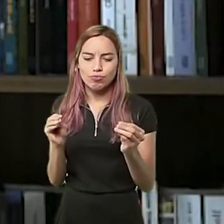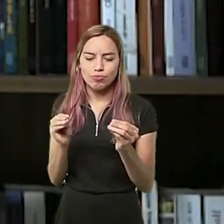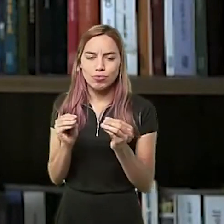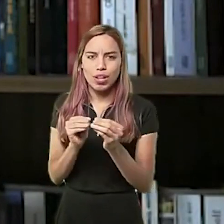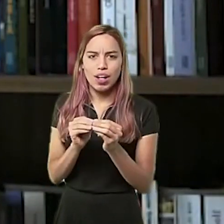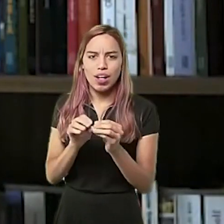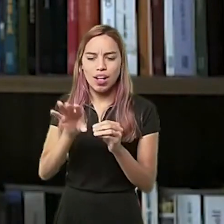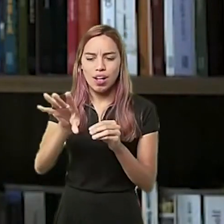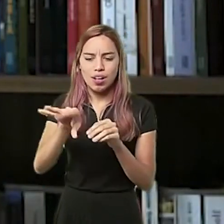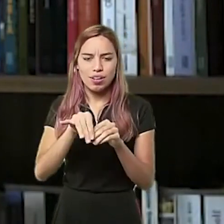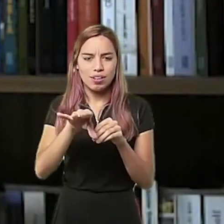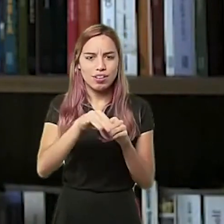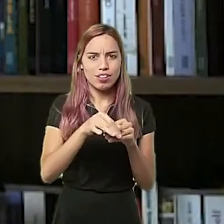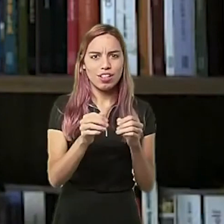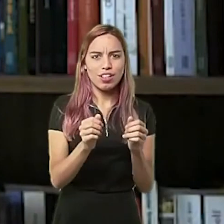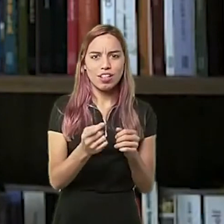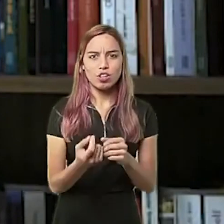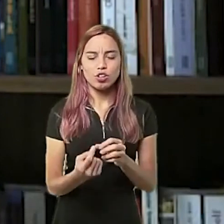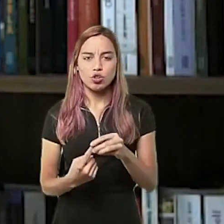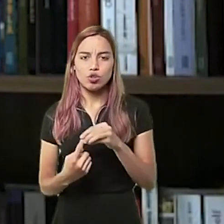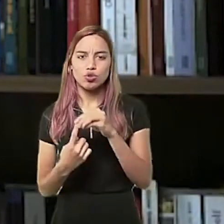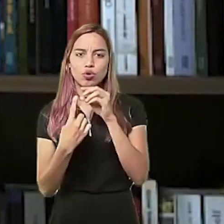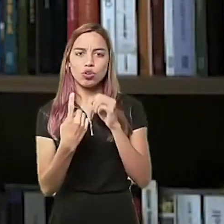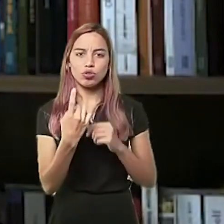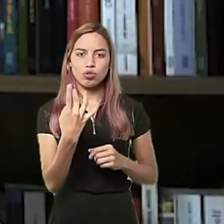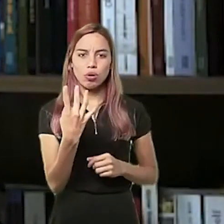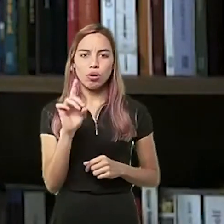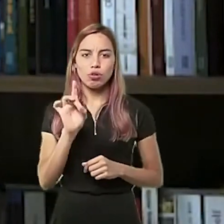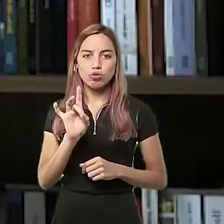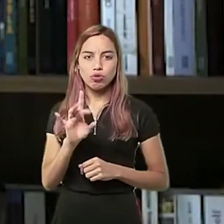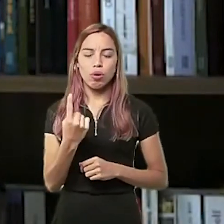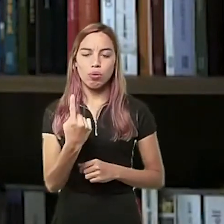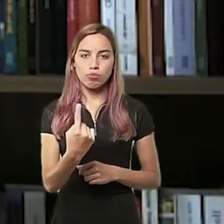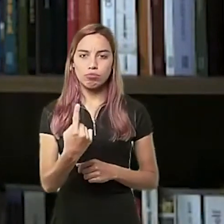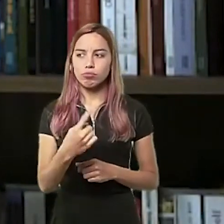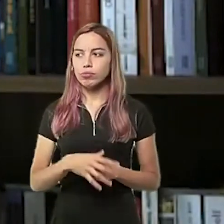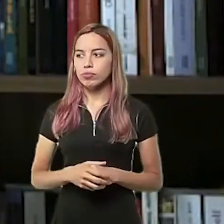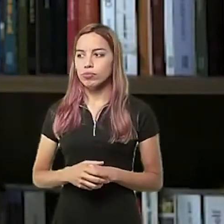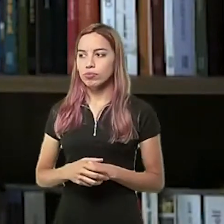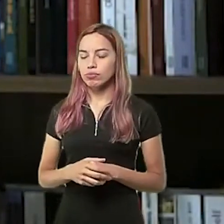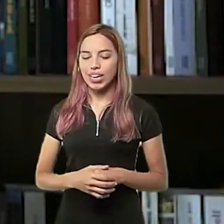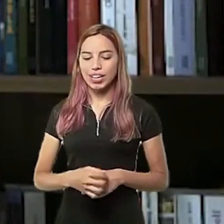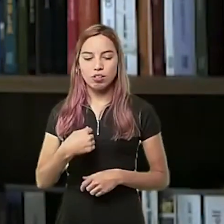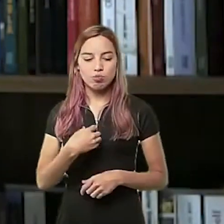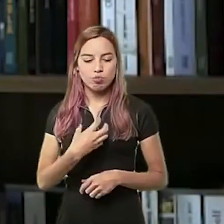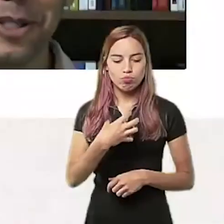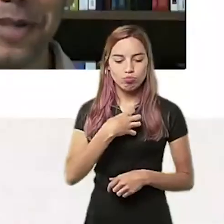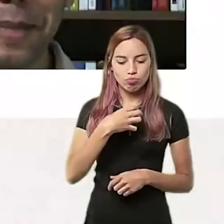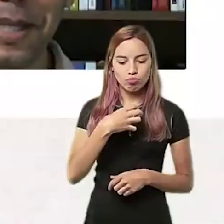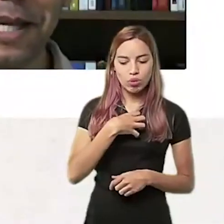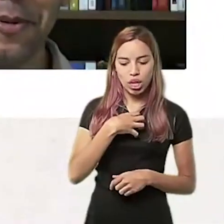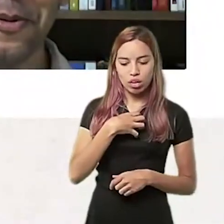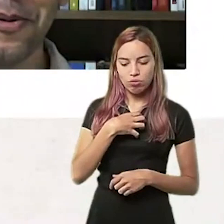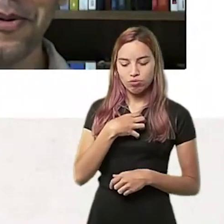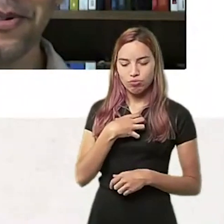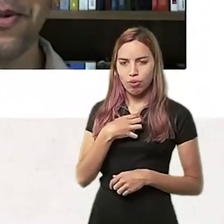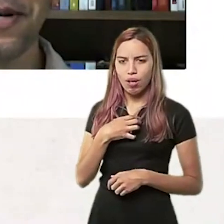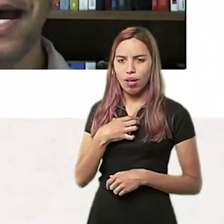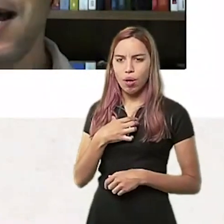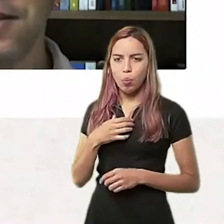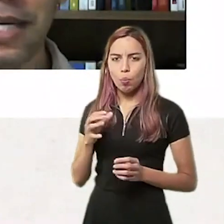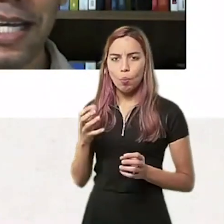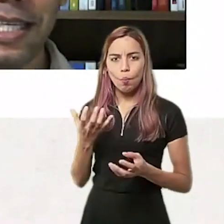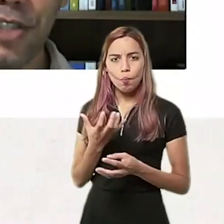histórias. E eu escrevi, é interessante que eu falei a você que eu fiquei com um vazio, né, quando eu terminei